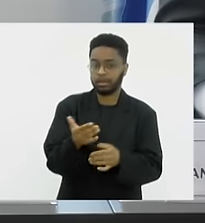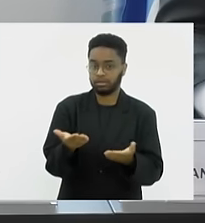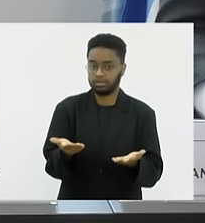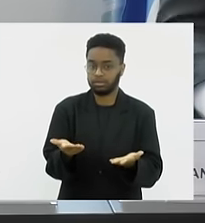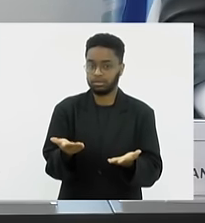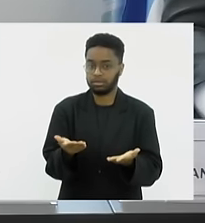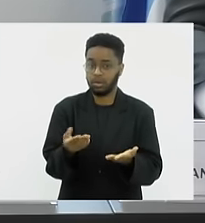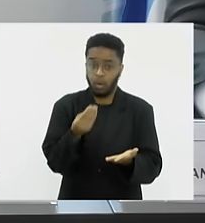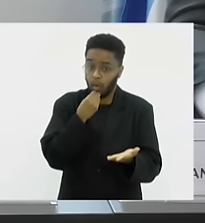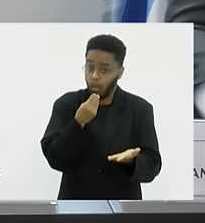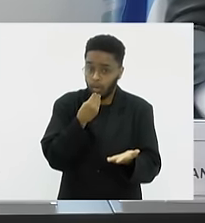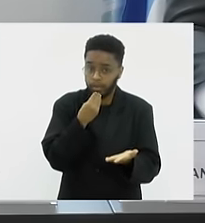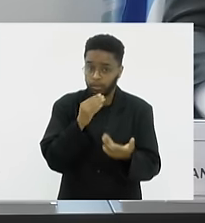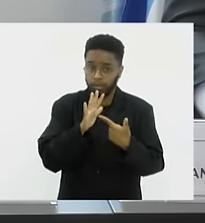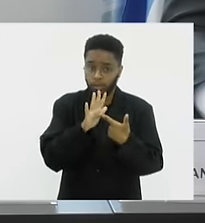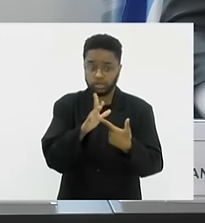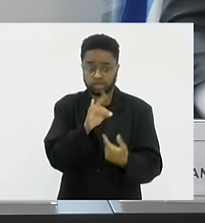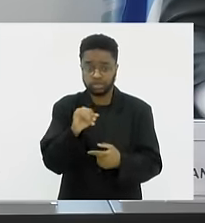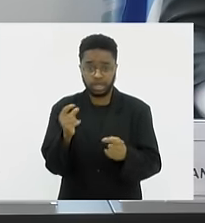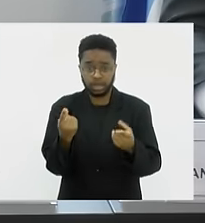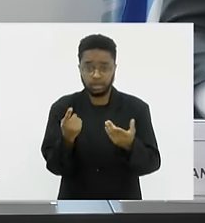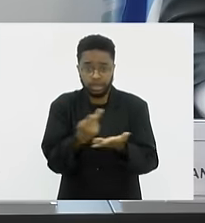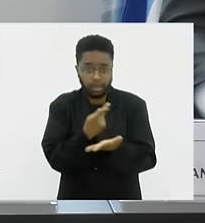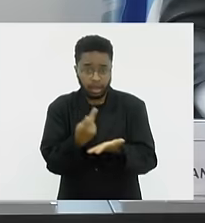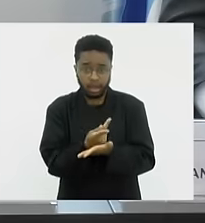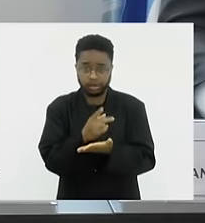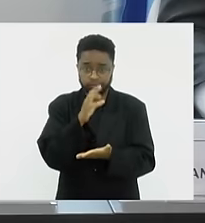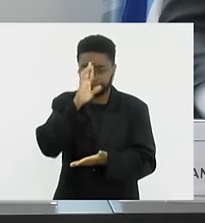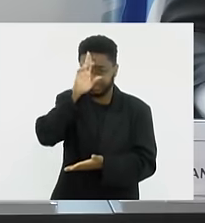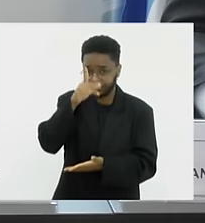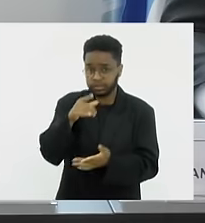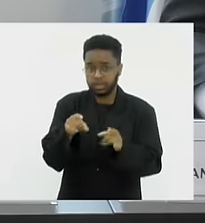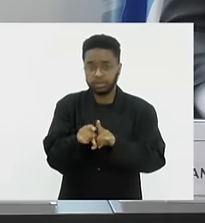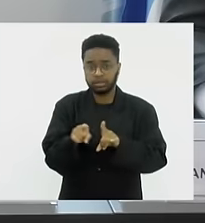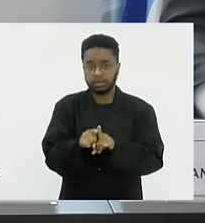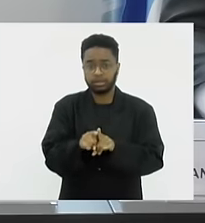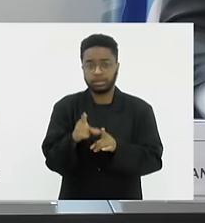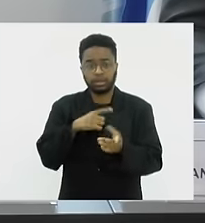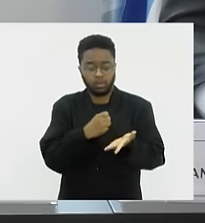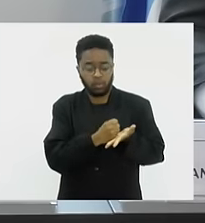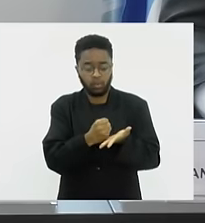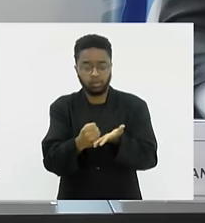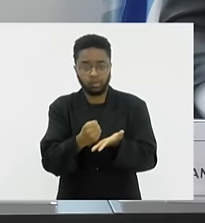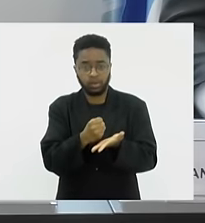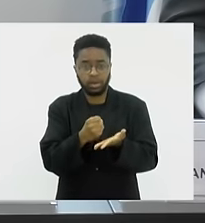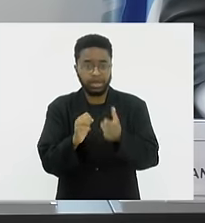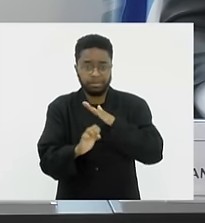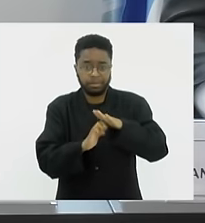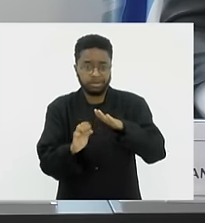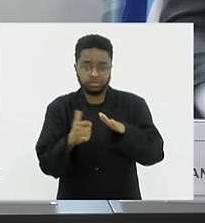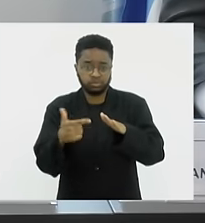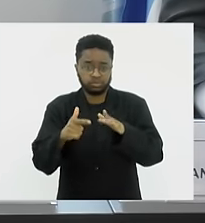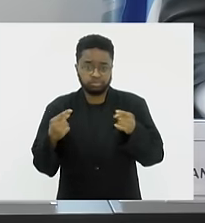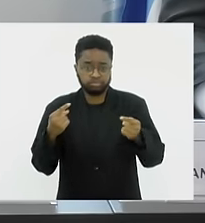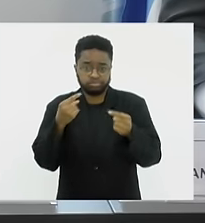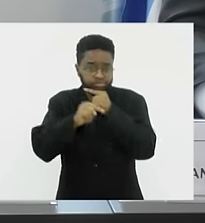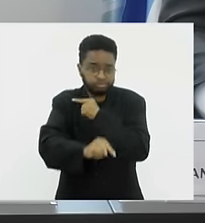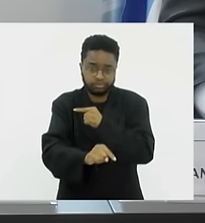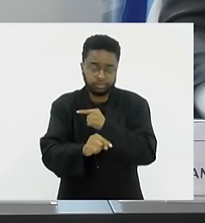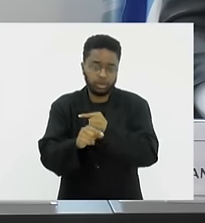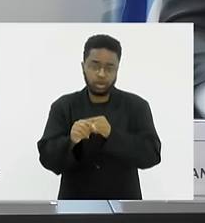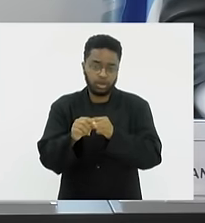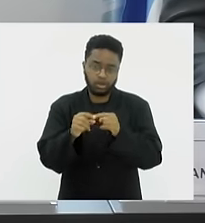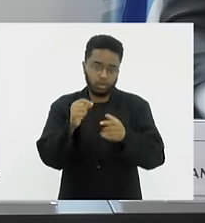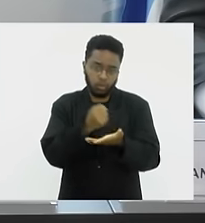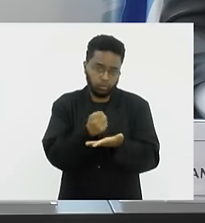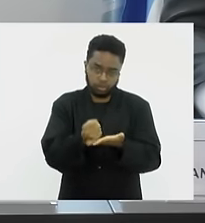que é nítido, com essas datas equivocadas, com um consórcio de empresas que nada tem referência ao objeto contratado.